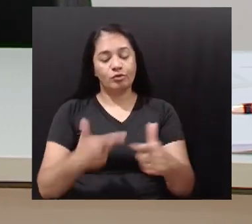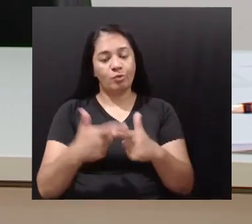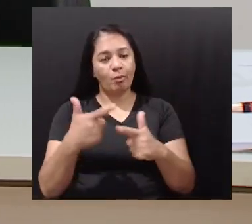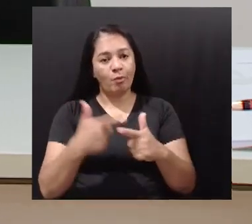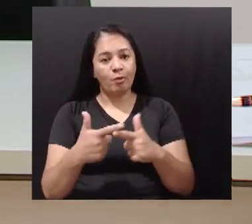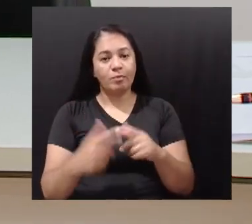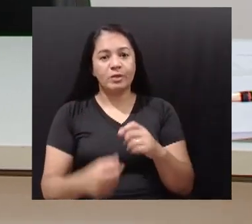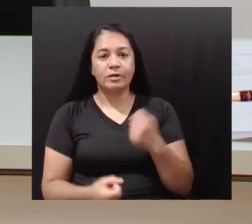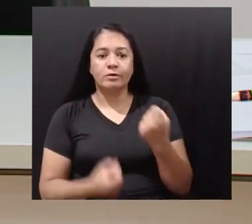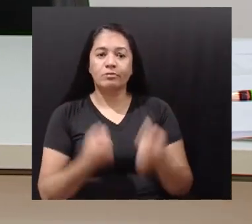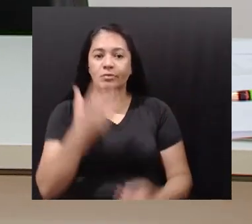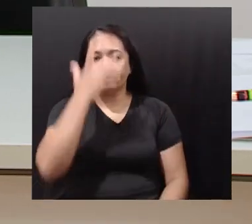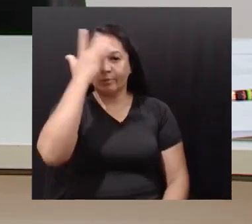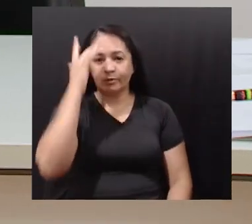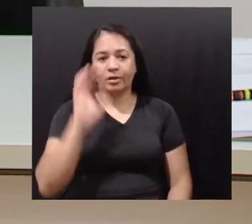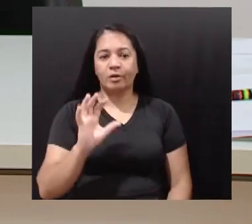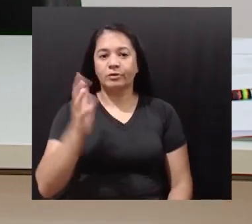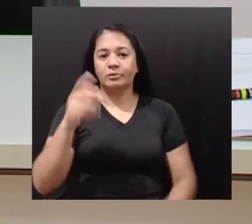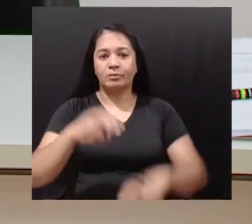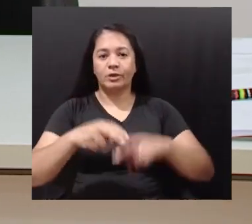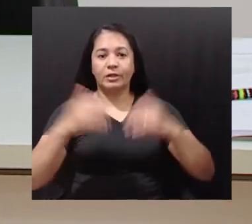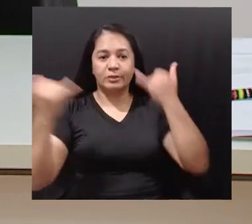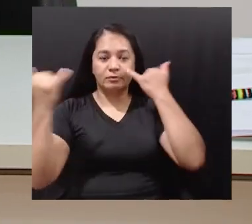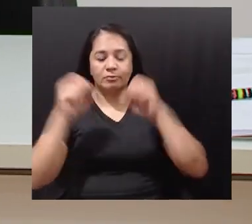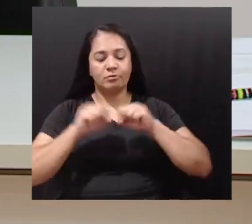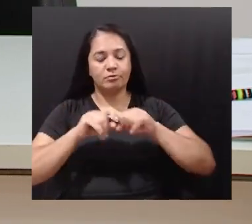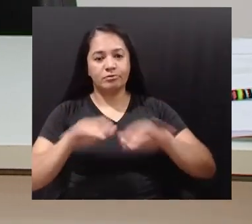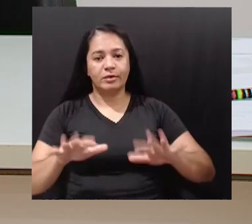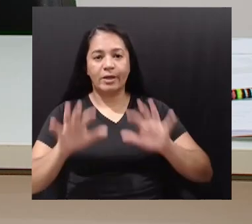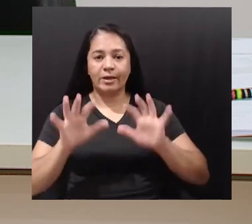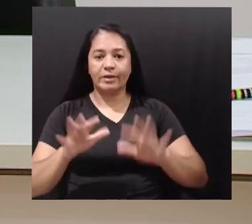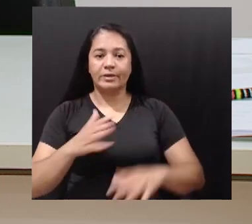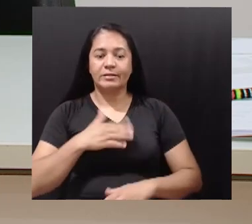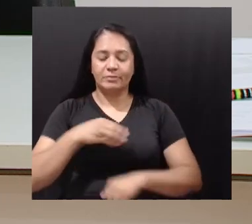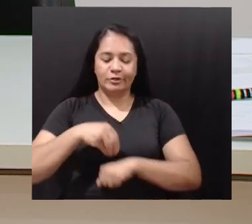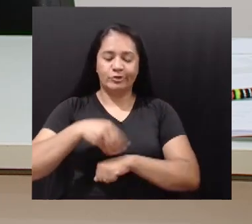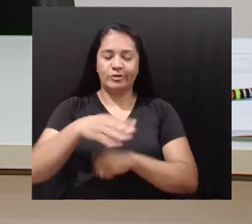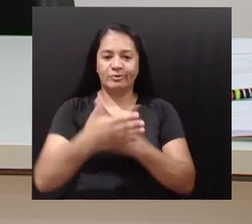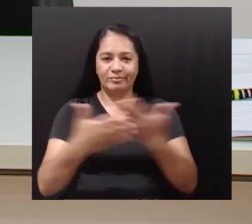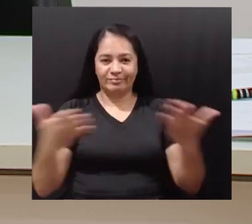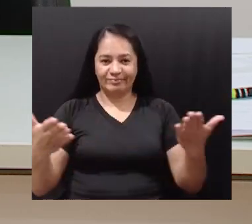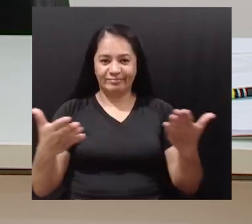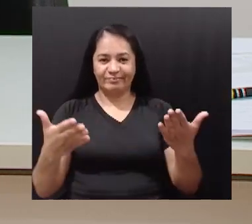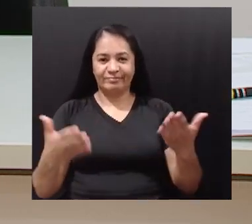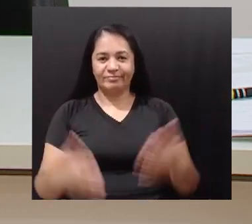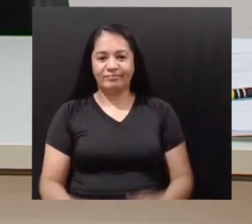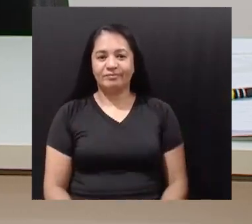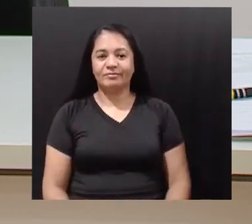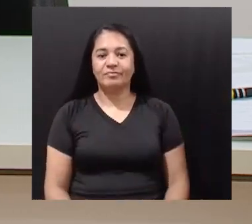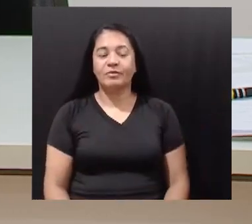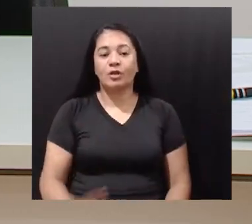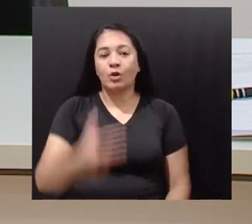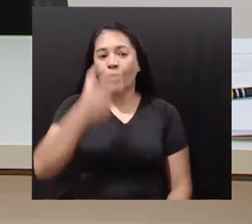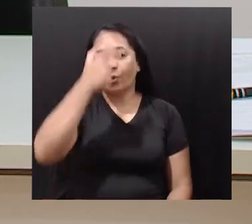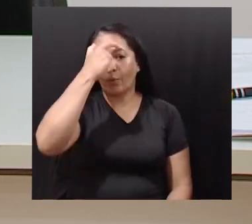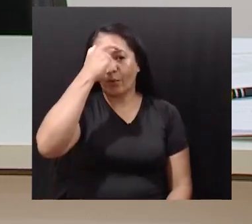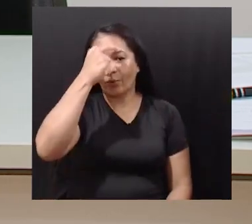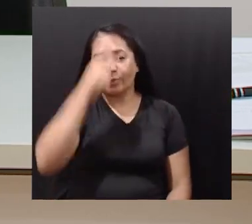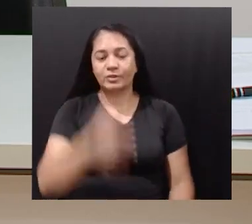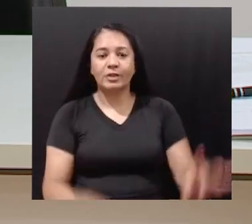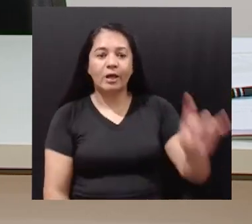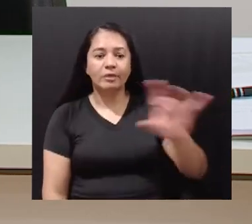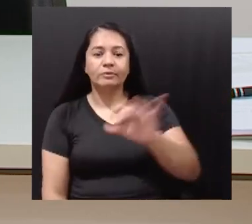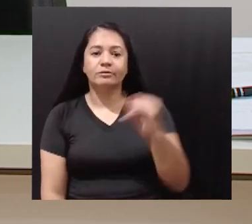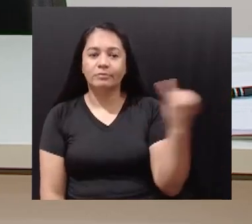com vazamento de dados. Então, essa é a mensagem que eu queria deixar. Conscientizar as pessoas da importância da proteção de